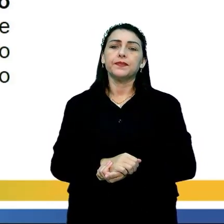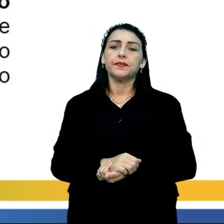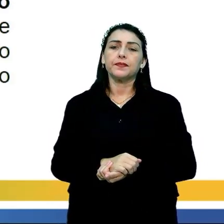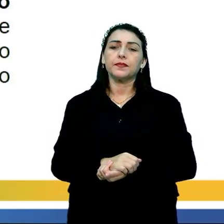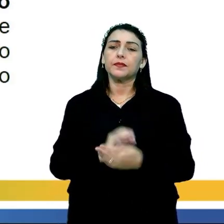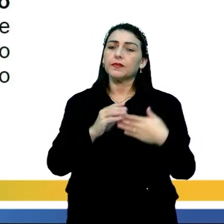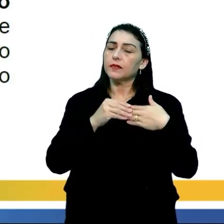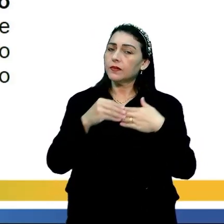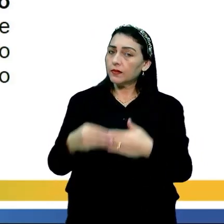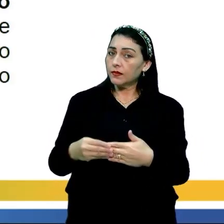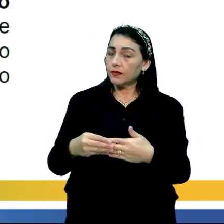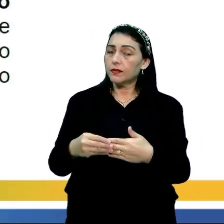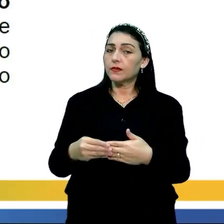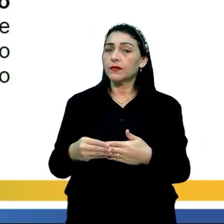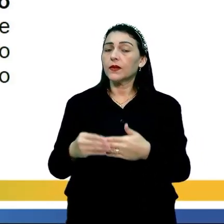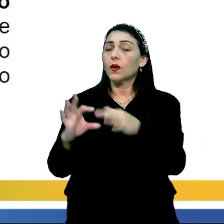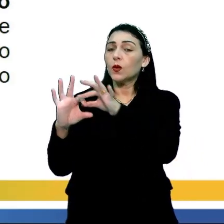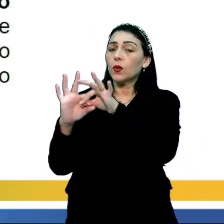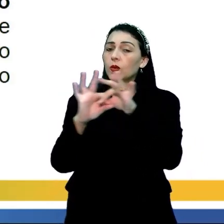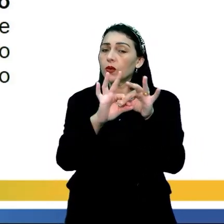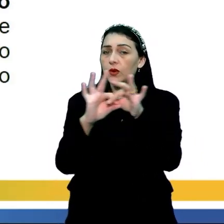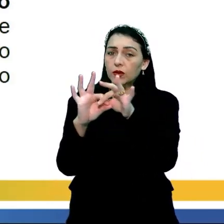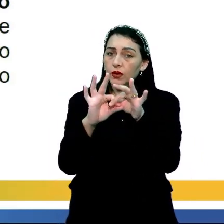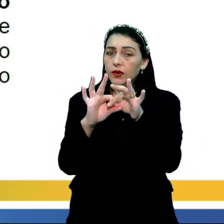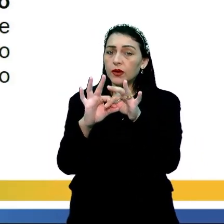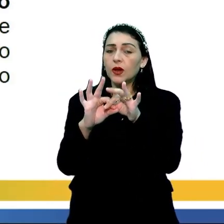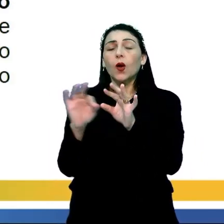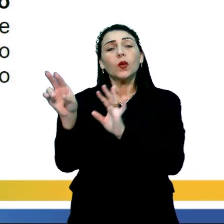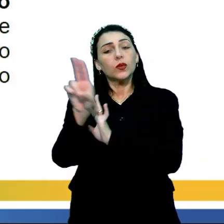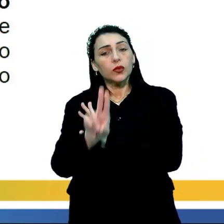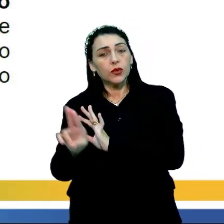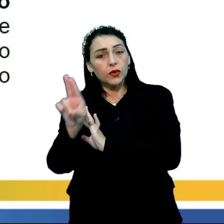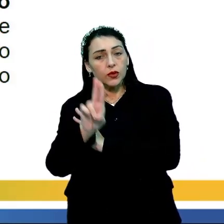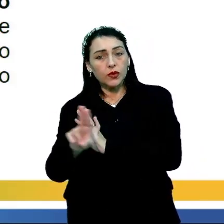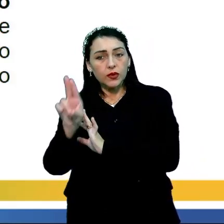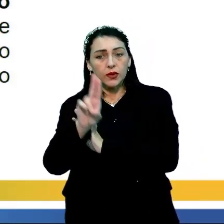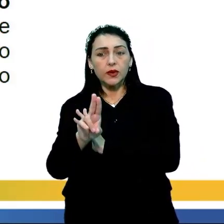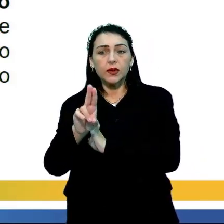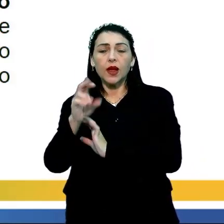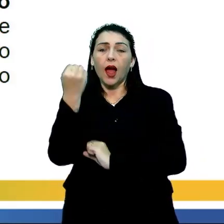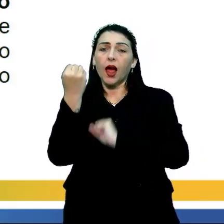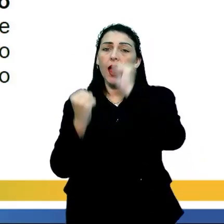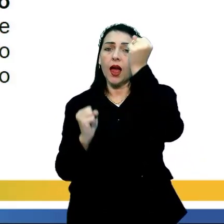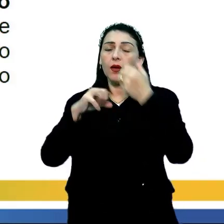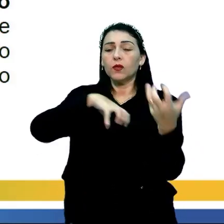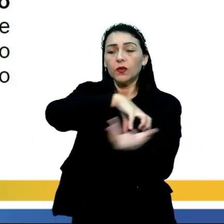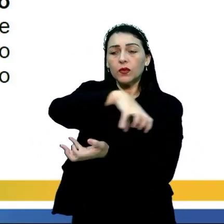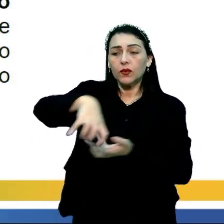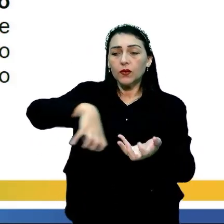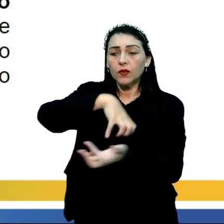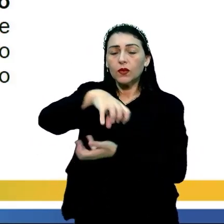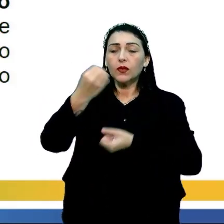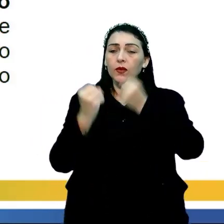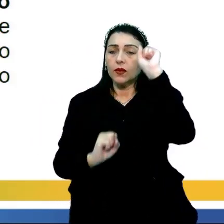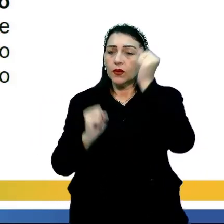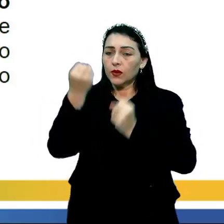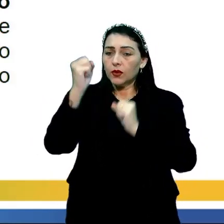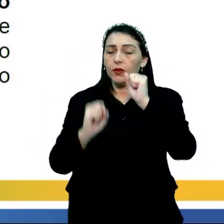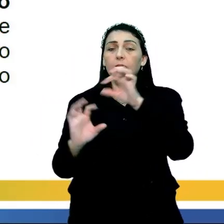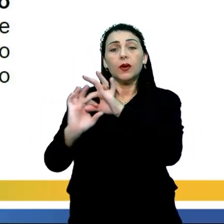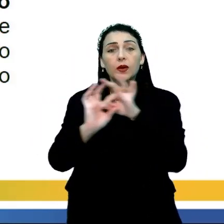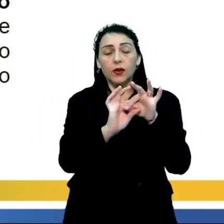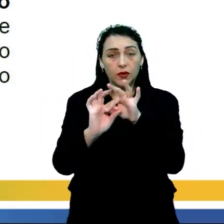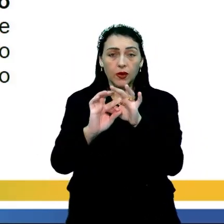E aqui eu trouxe o contextualizando. Eu utilizei a Revolução Industrial para contextualizar. Essa foi a